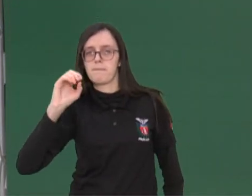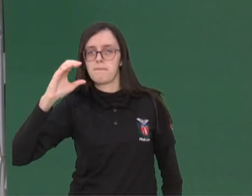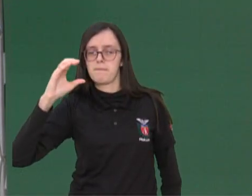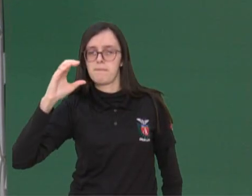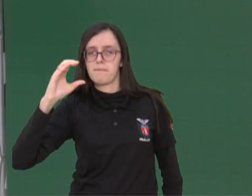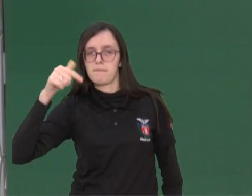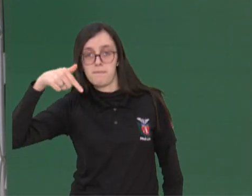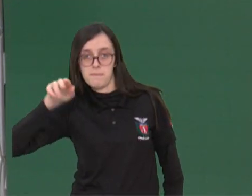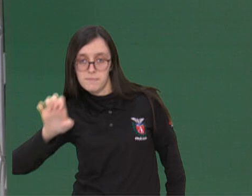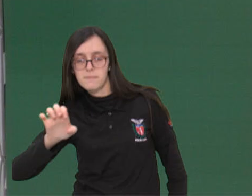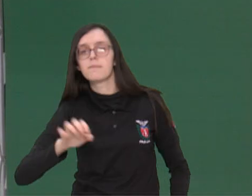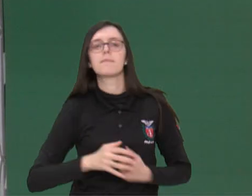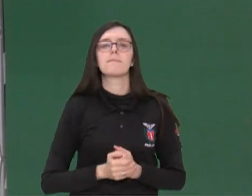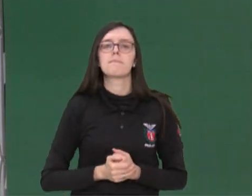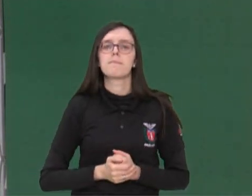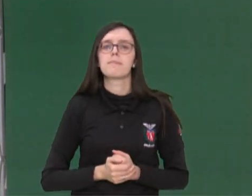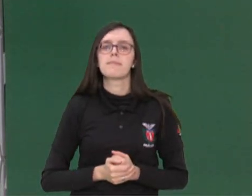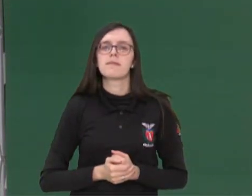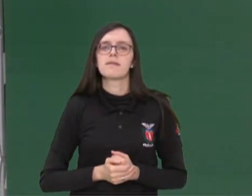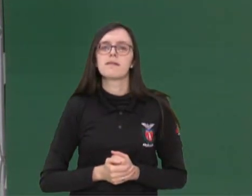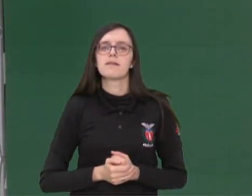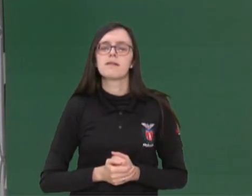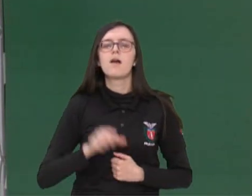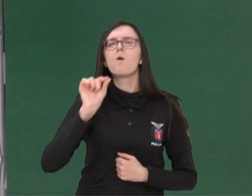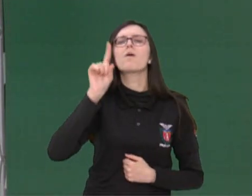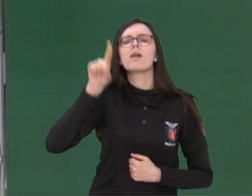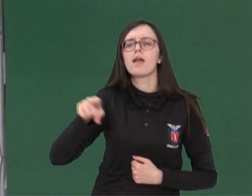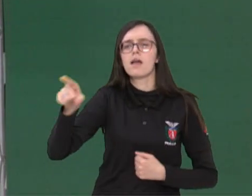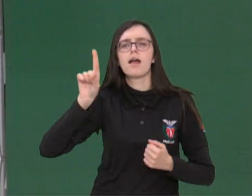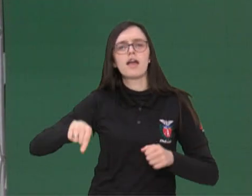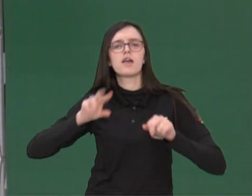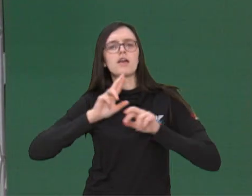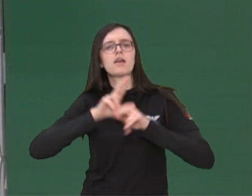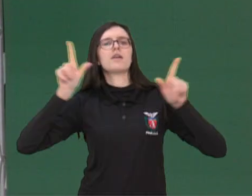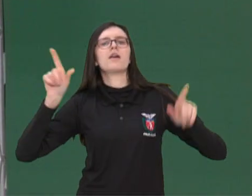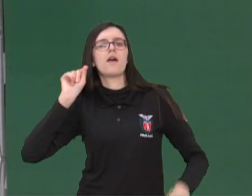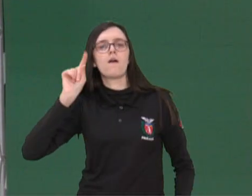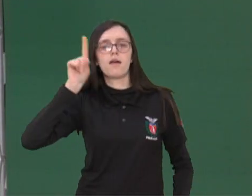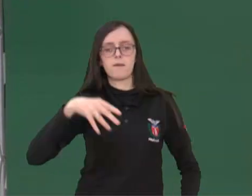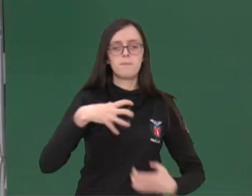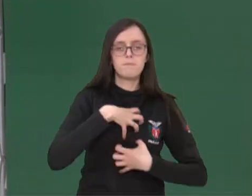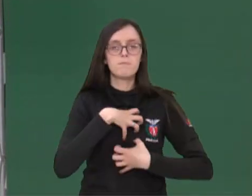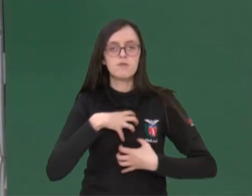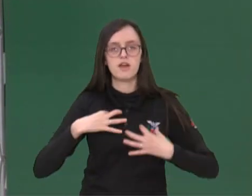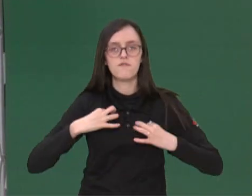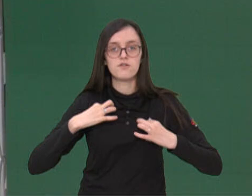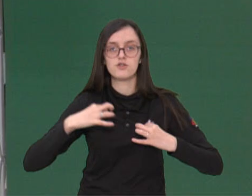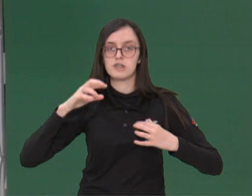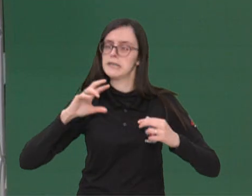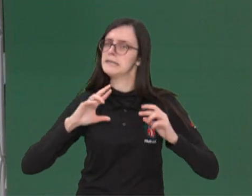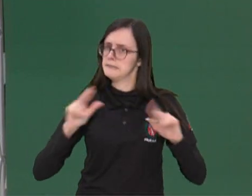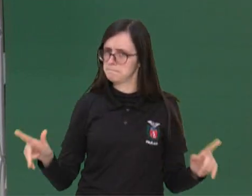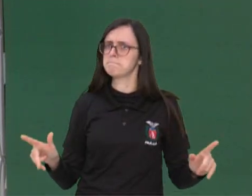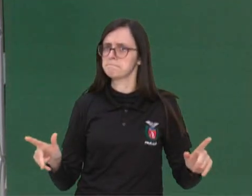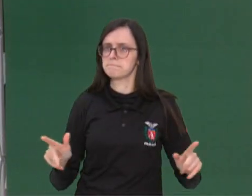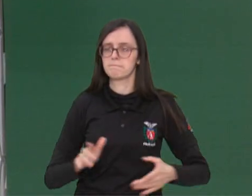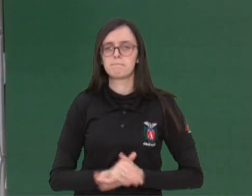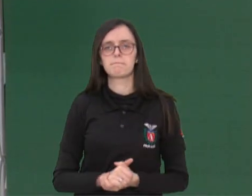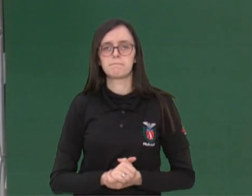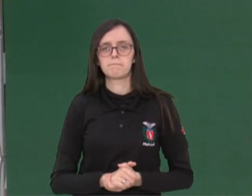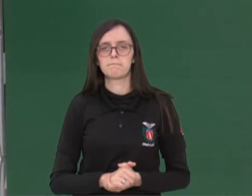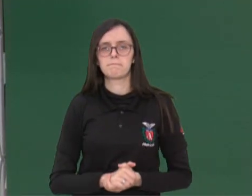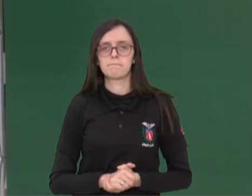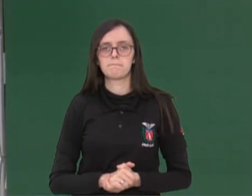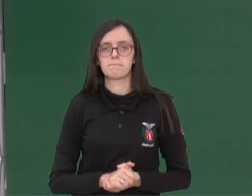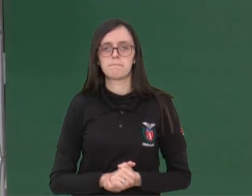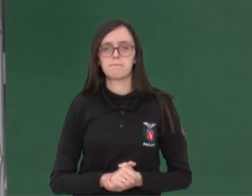traz até hoje, você tem então uma diferença no modo de se vestir grande. Ainda,